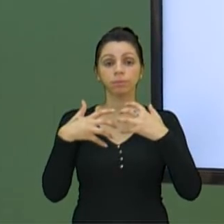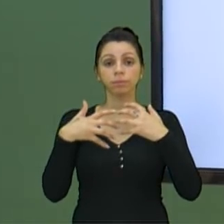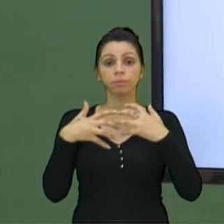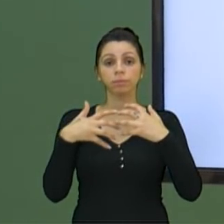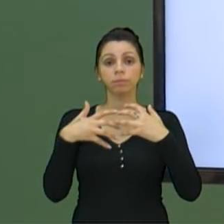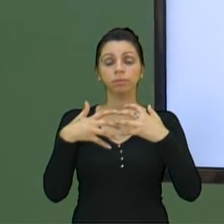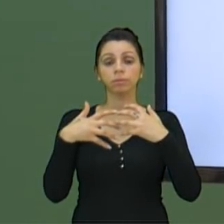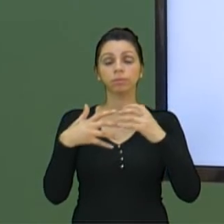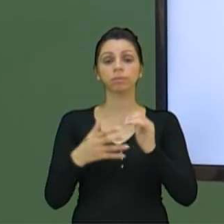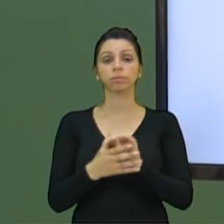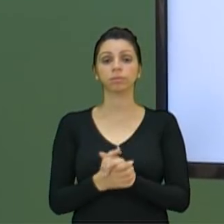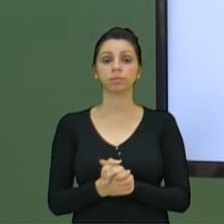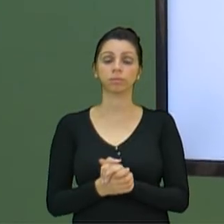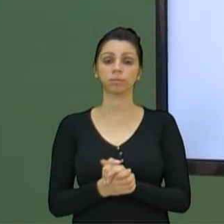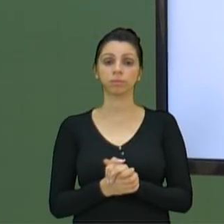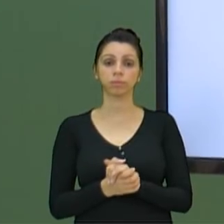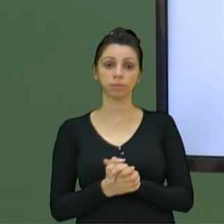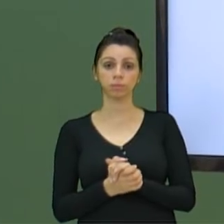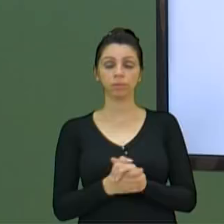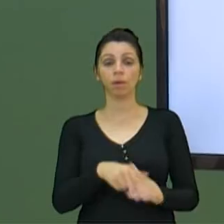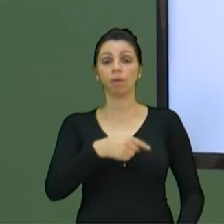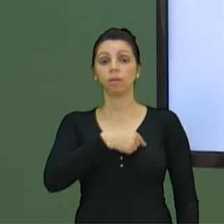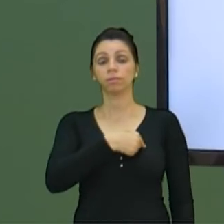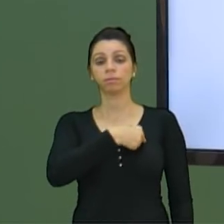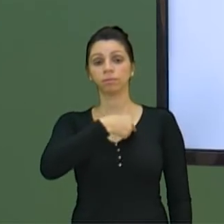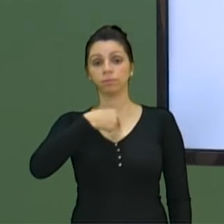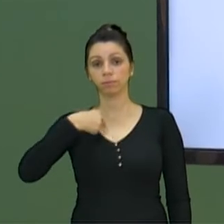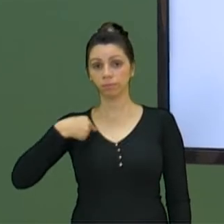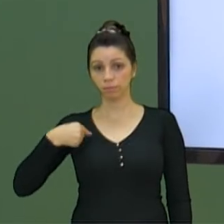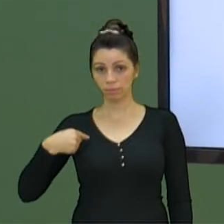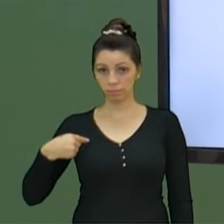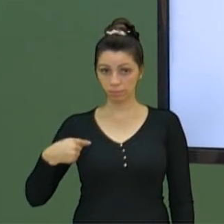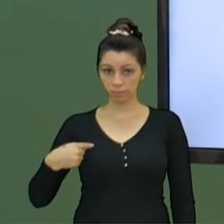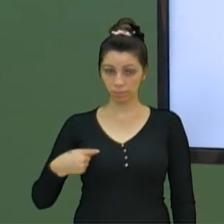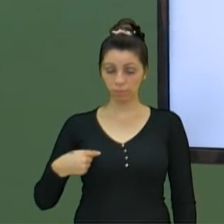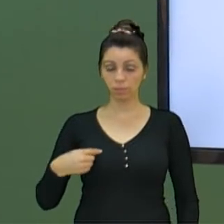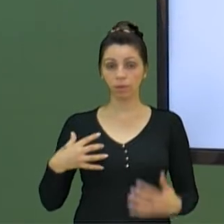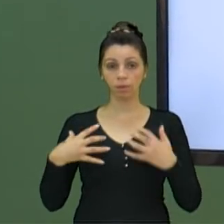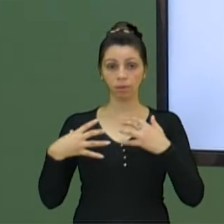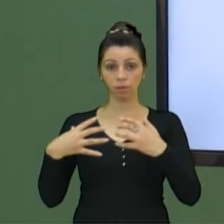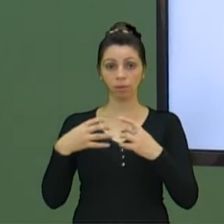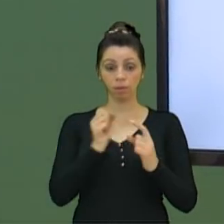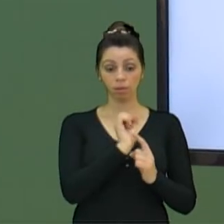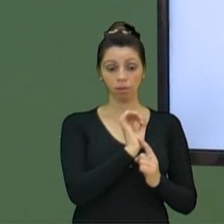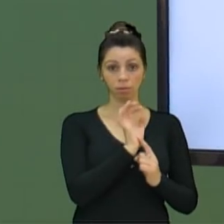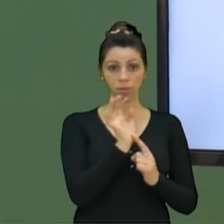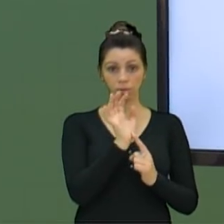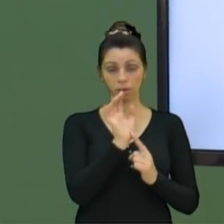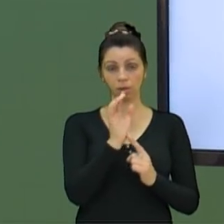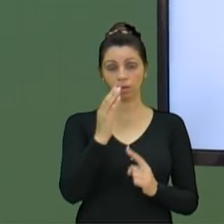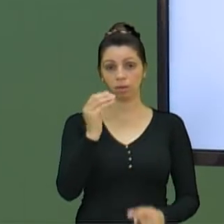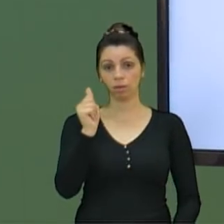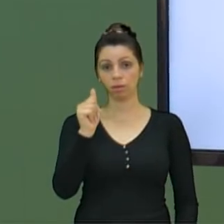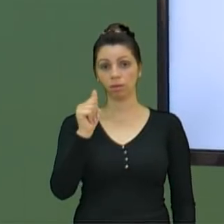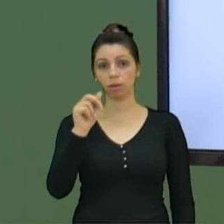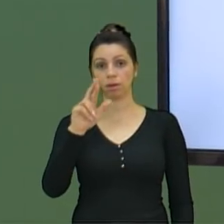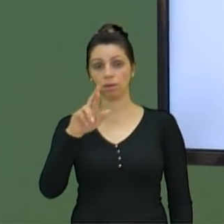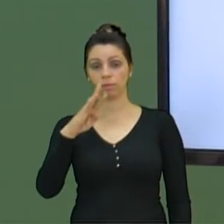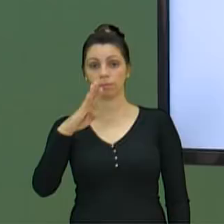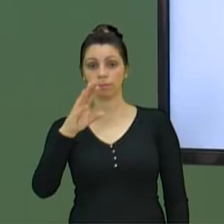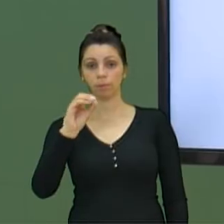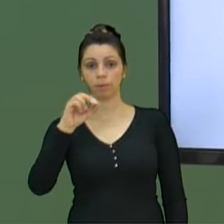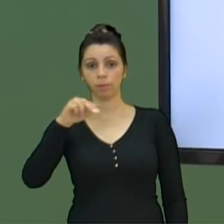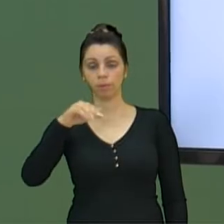lado direito do coração e indo para os pulmões, ele é rico em gás carbônico. Então, vou anotar aqui, ó,